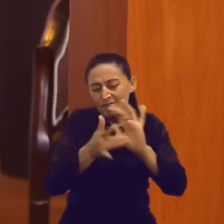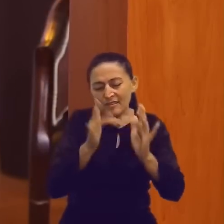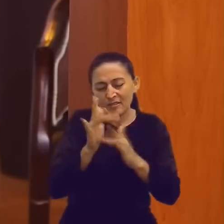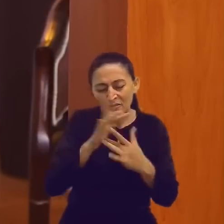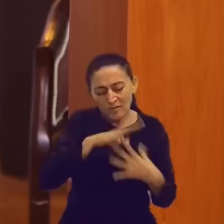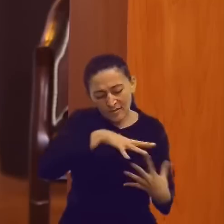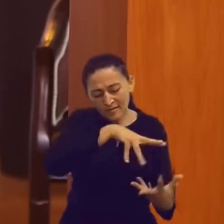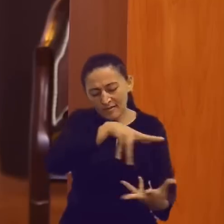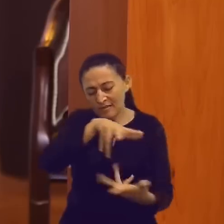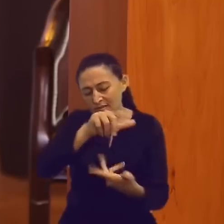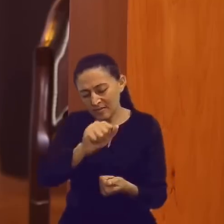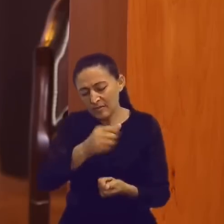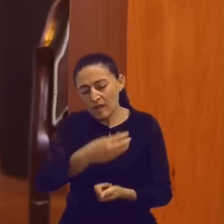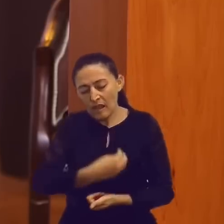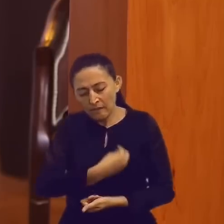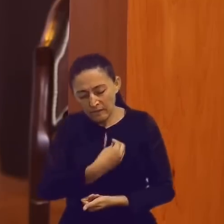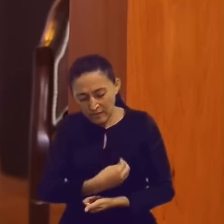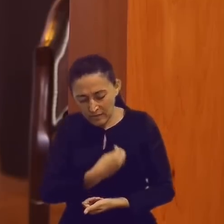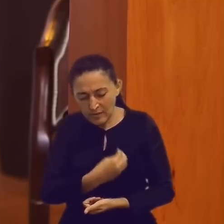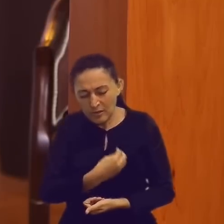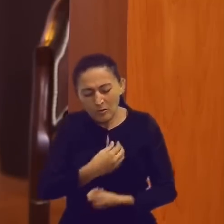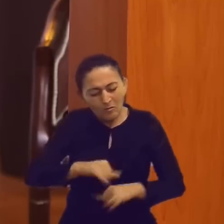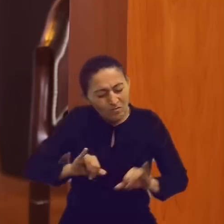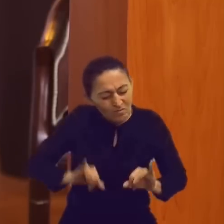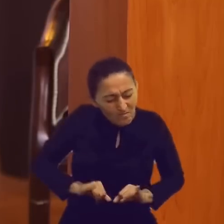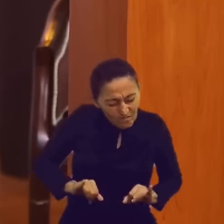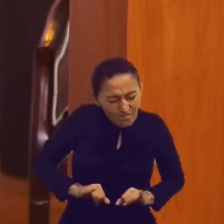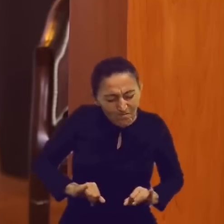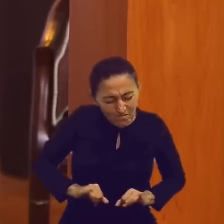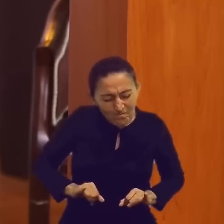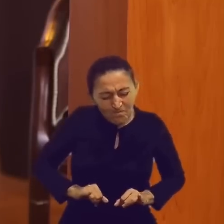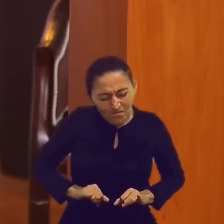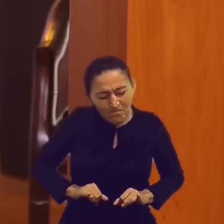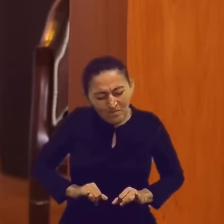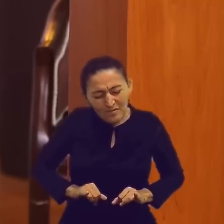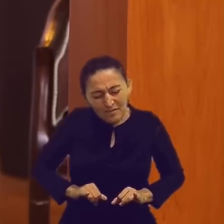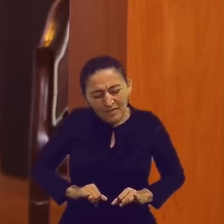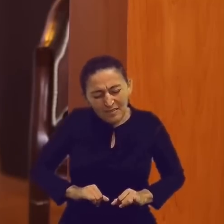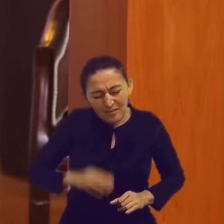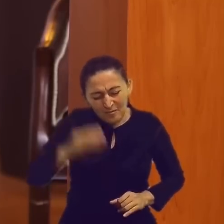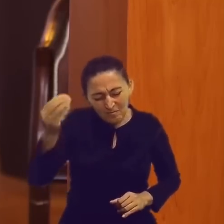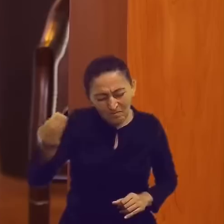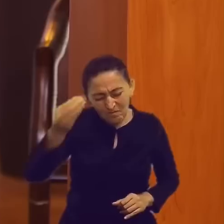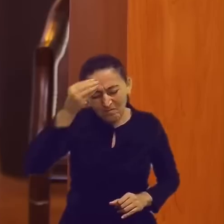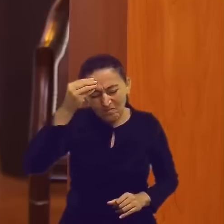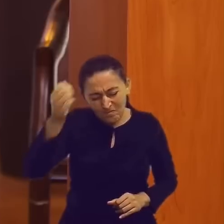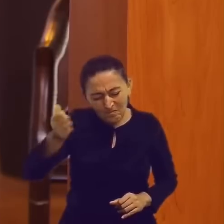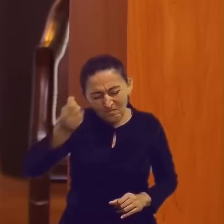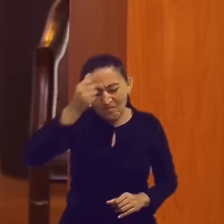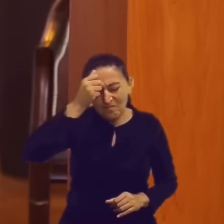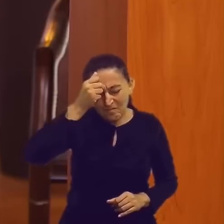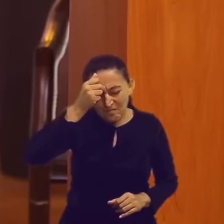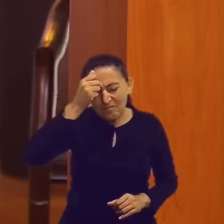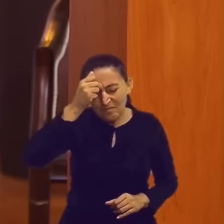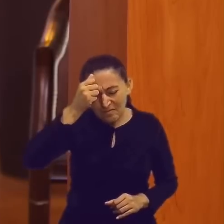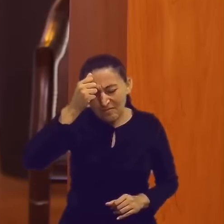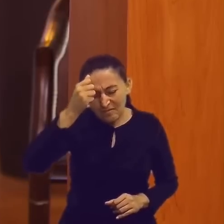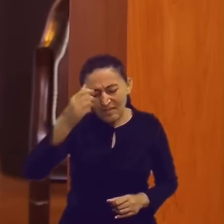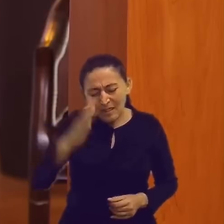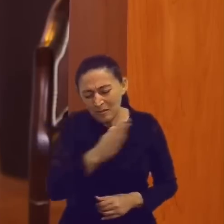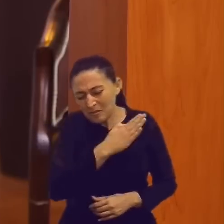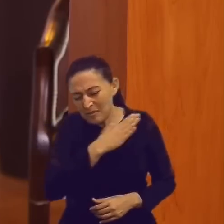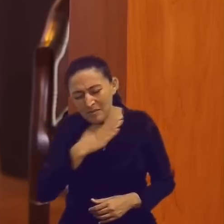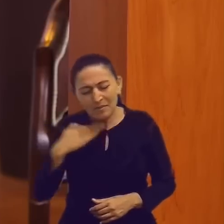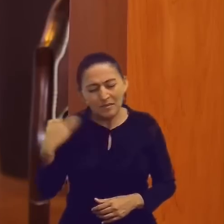que viveu, sofreu, pagou a culpa que a nós era devida. Morreu por